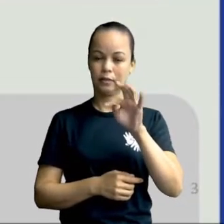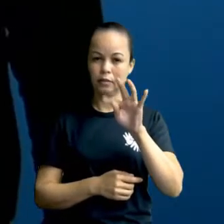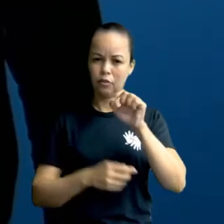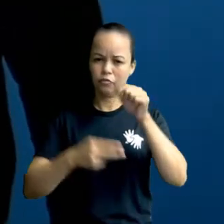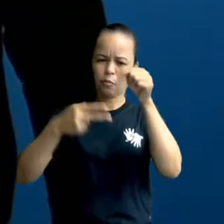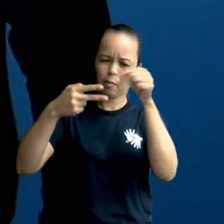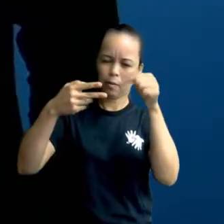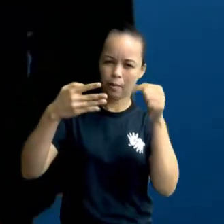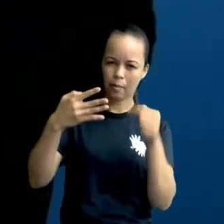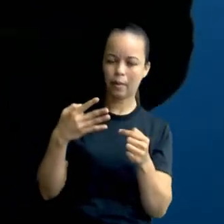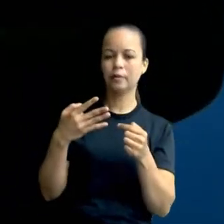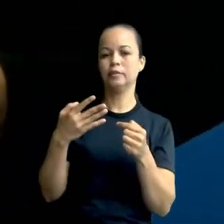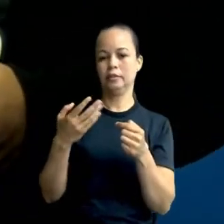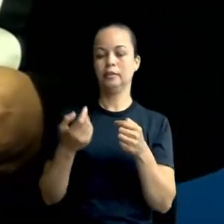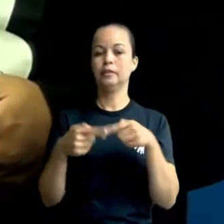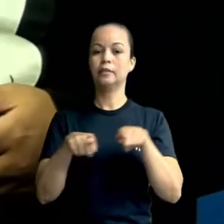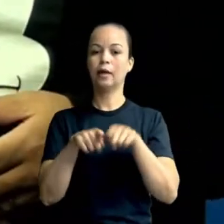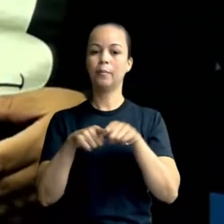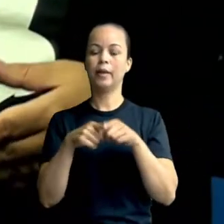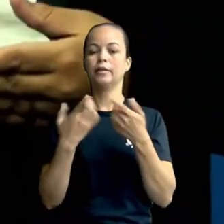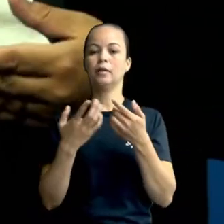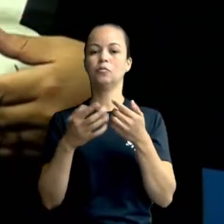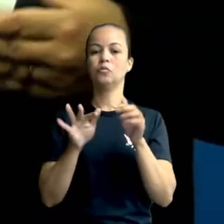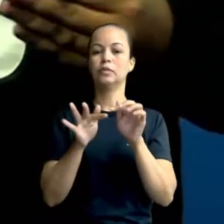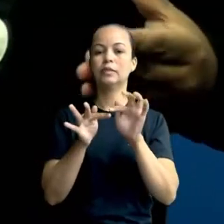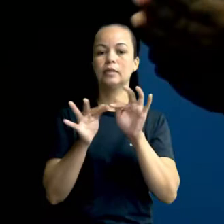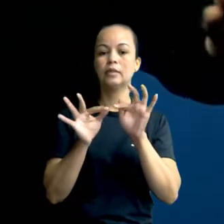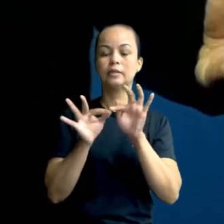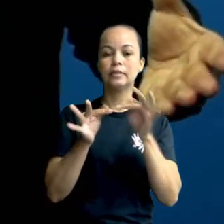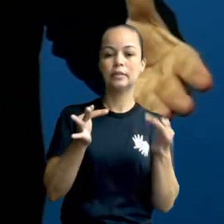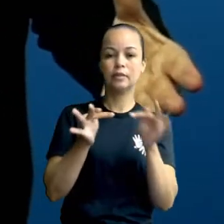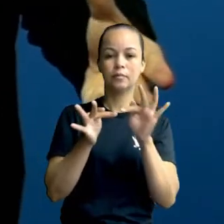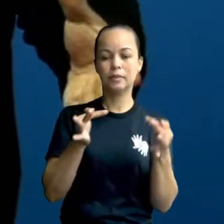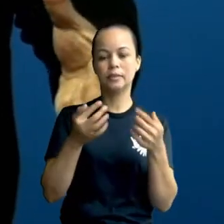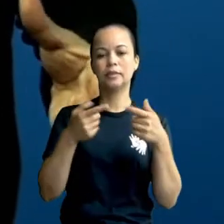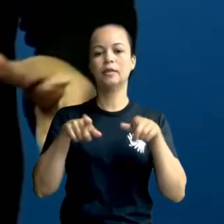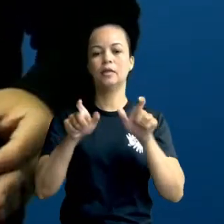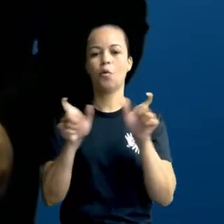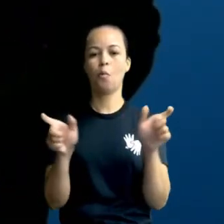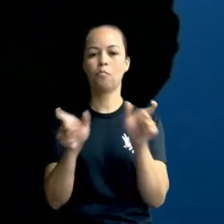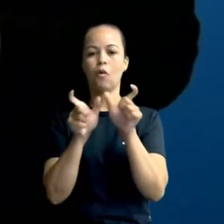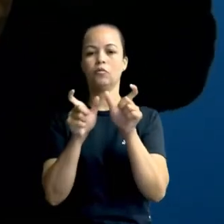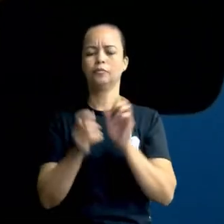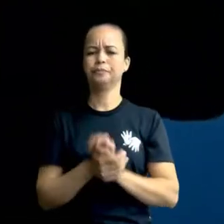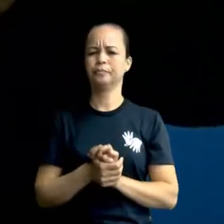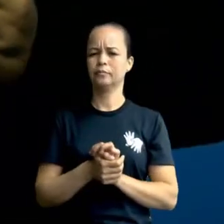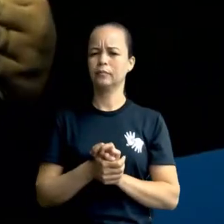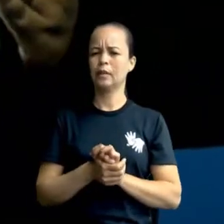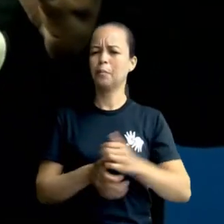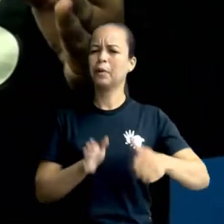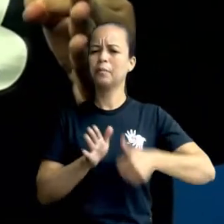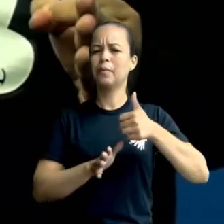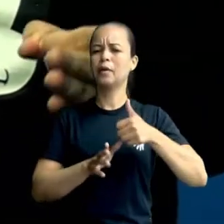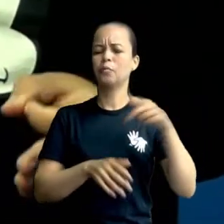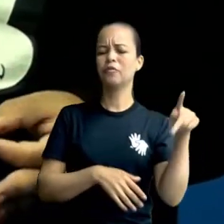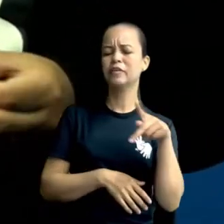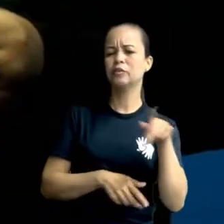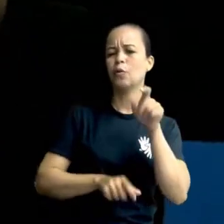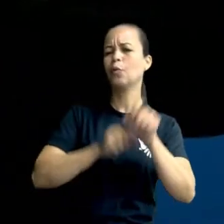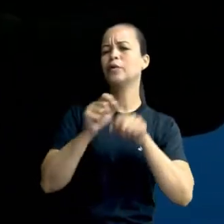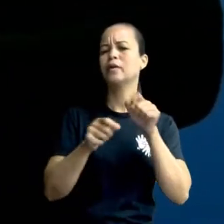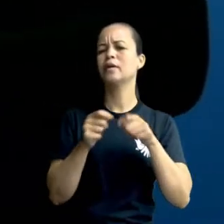Vamos lá? Primeiramente, o que é tempo verbal, professor? Os tempos